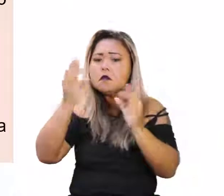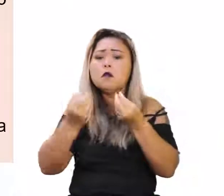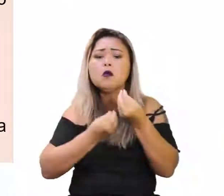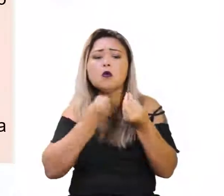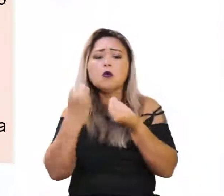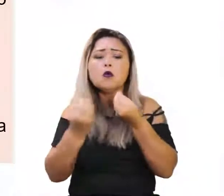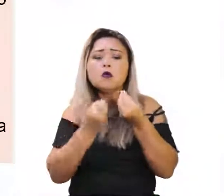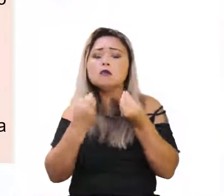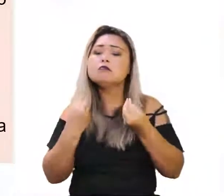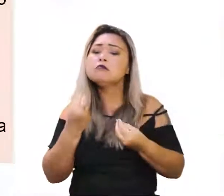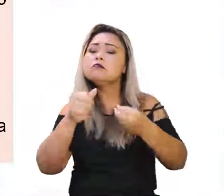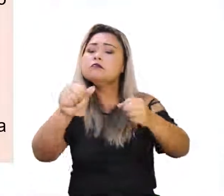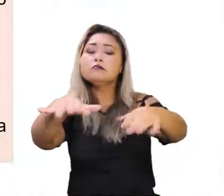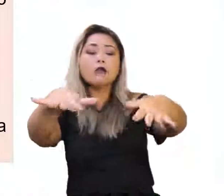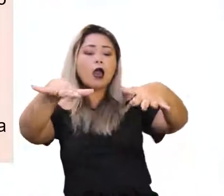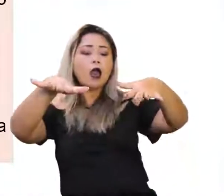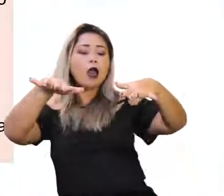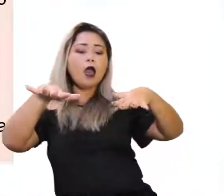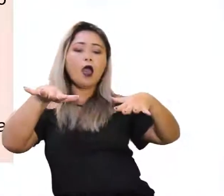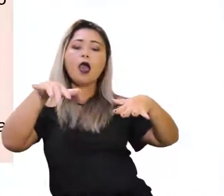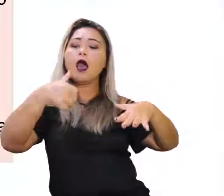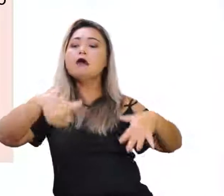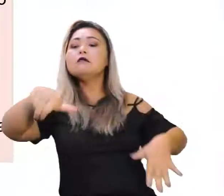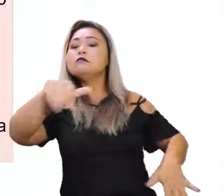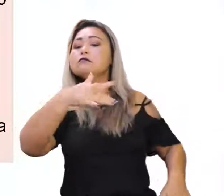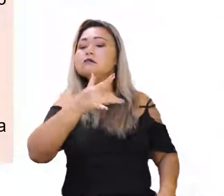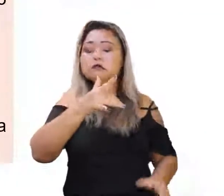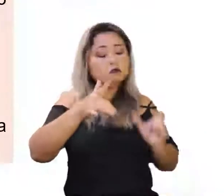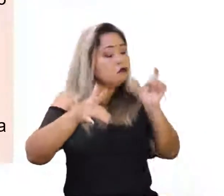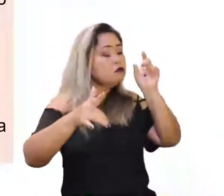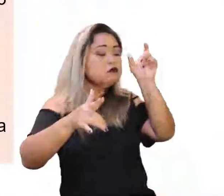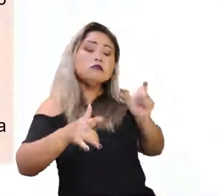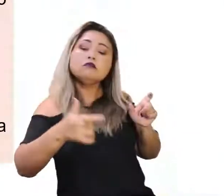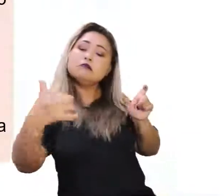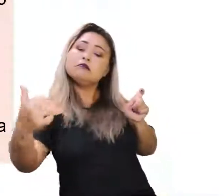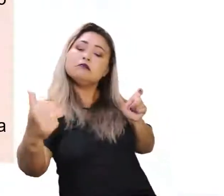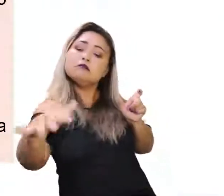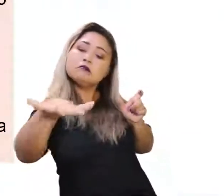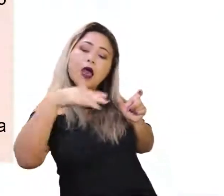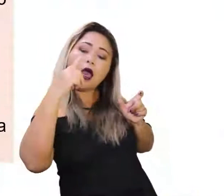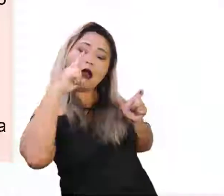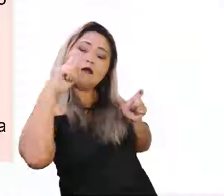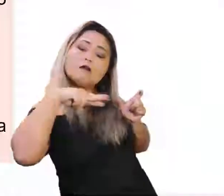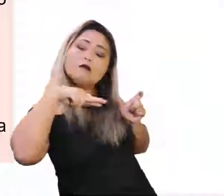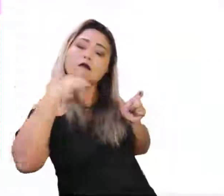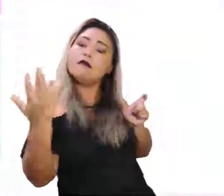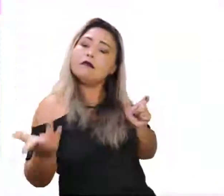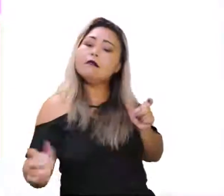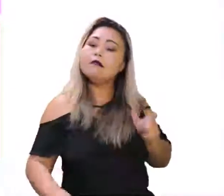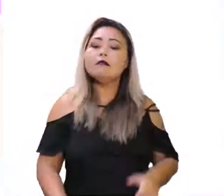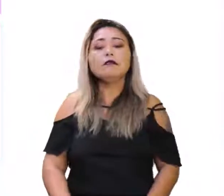primordial, bem como a presença da plateia para quem tudo isso é criado.